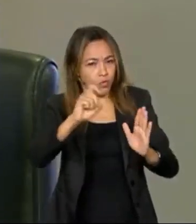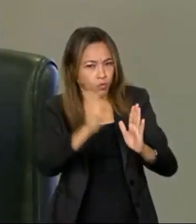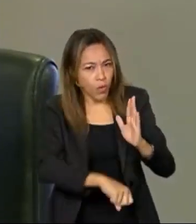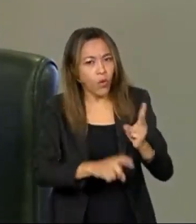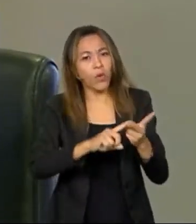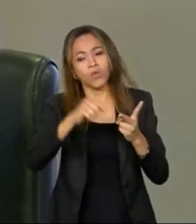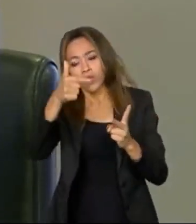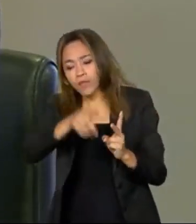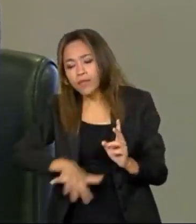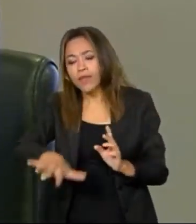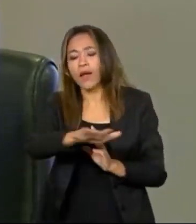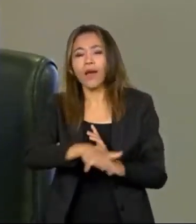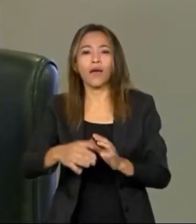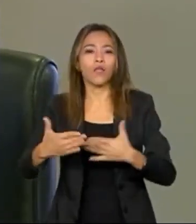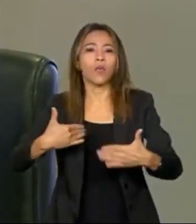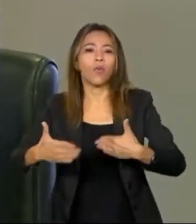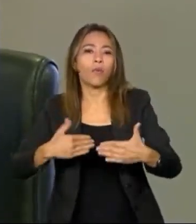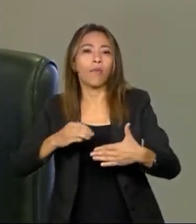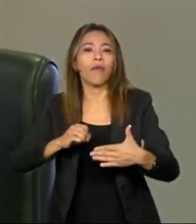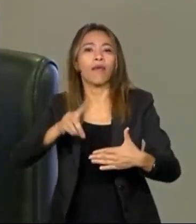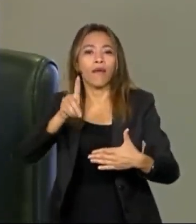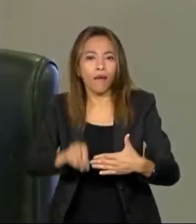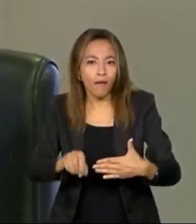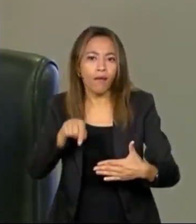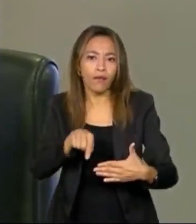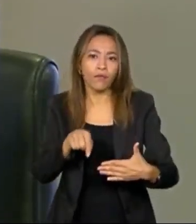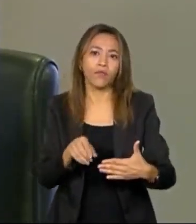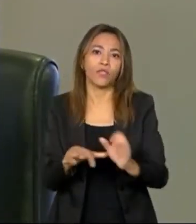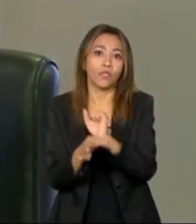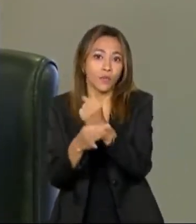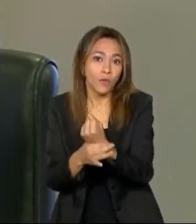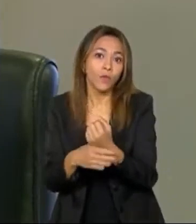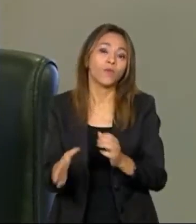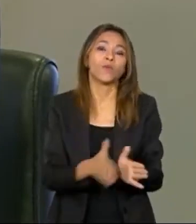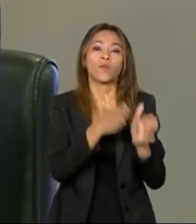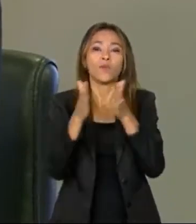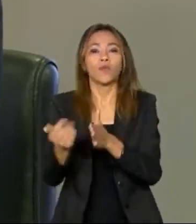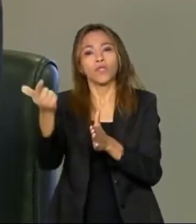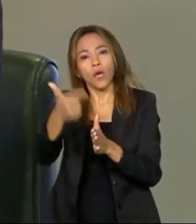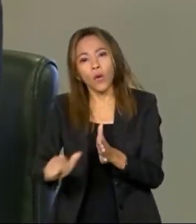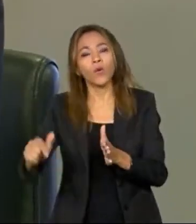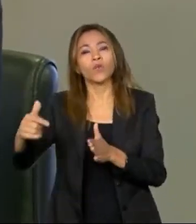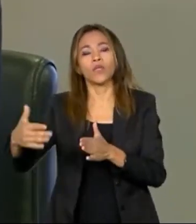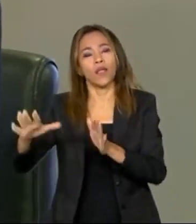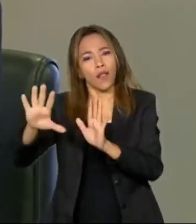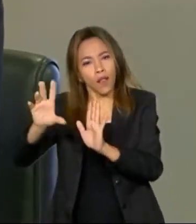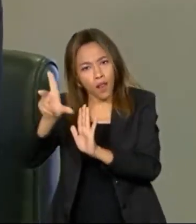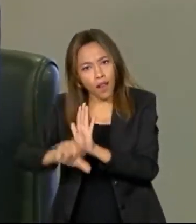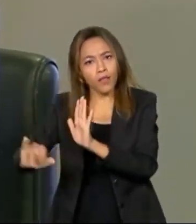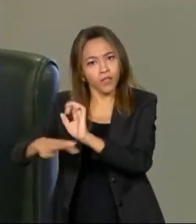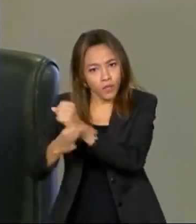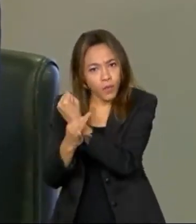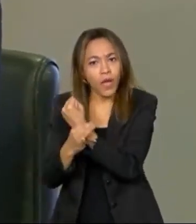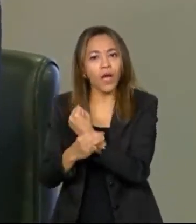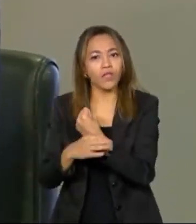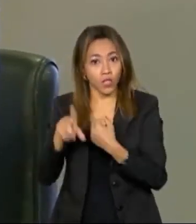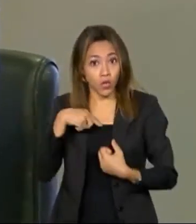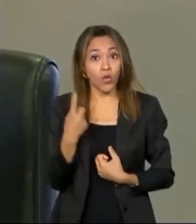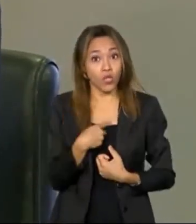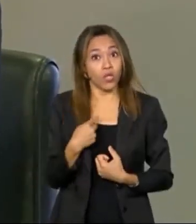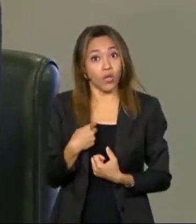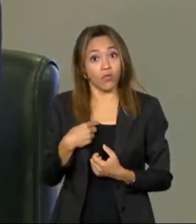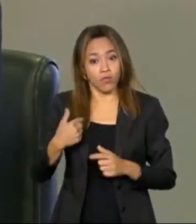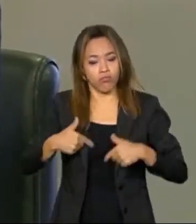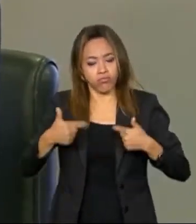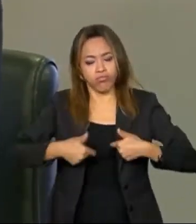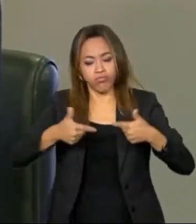no mercado de garantias, a lei de garantias. Nós precisamos fazer essa agenda andar.